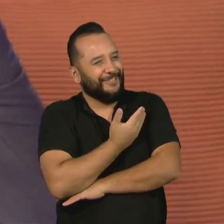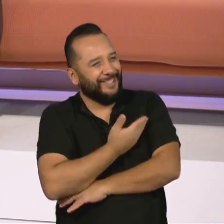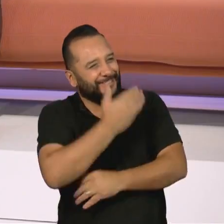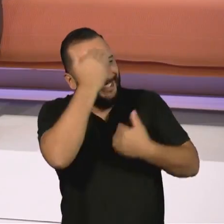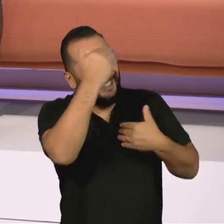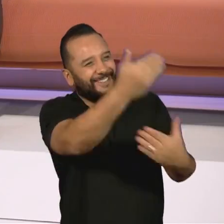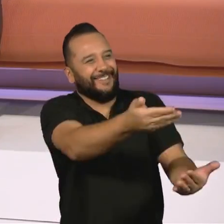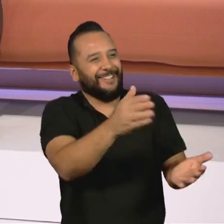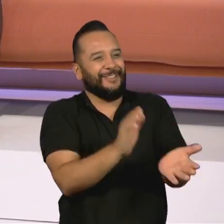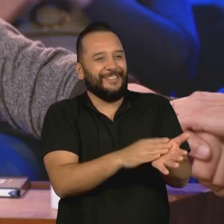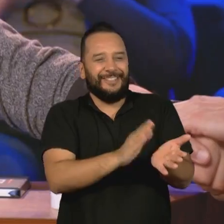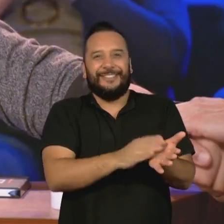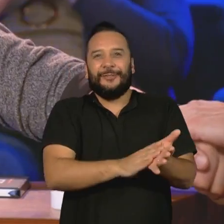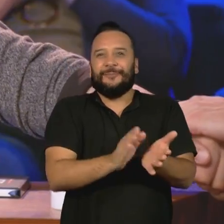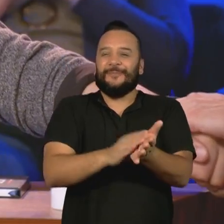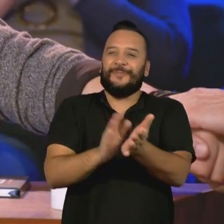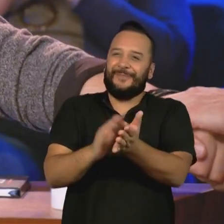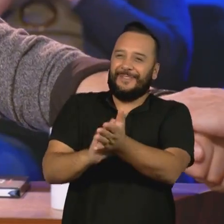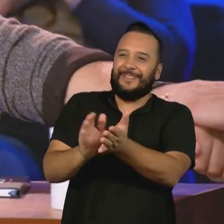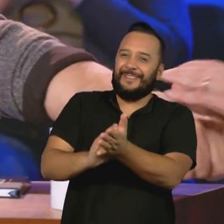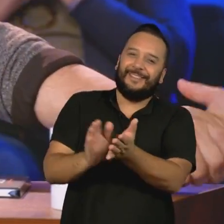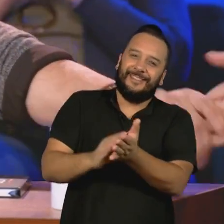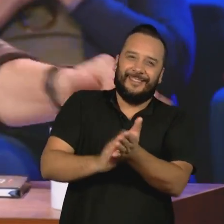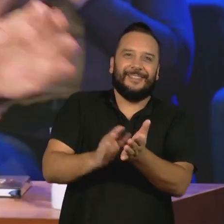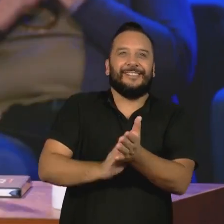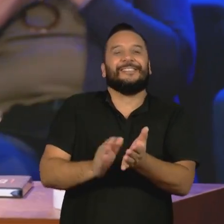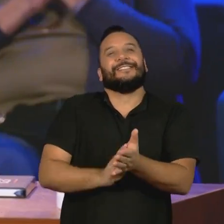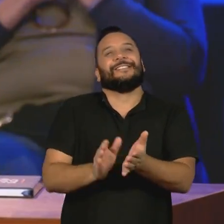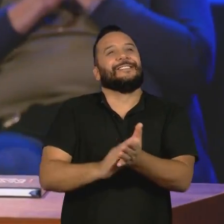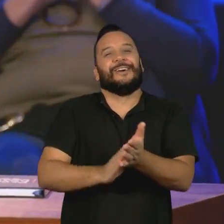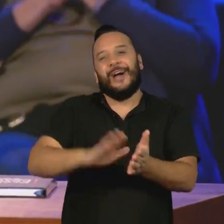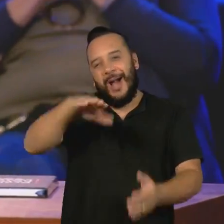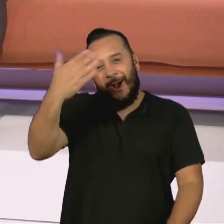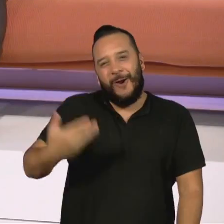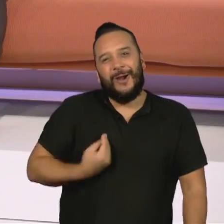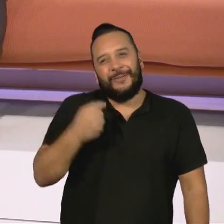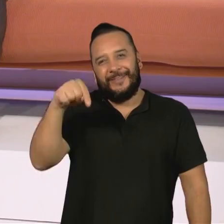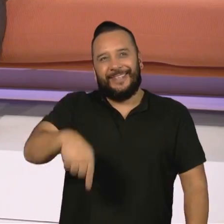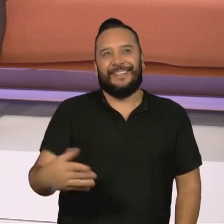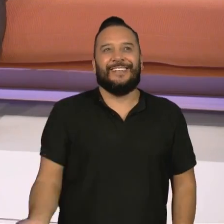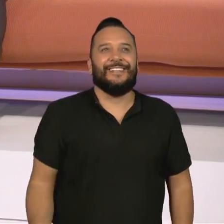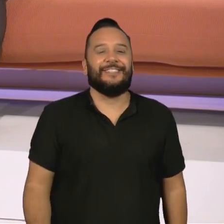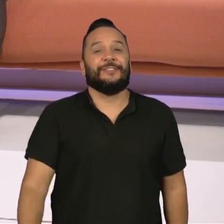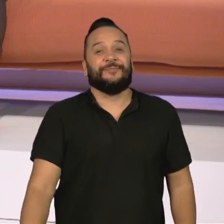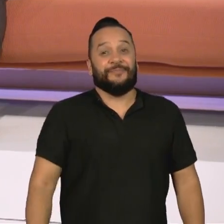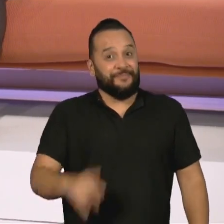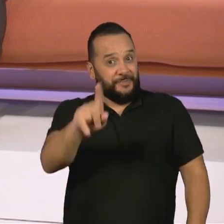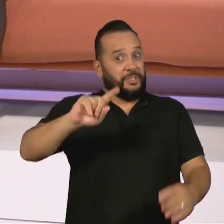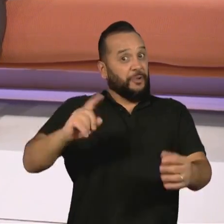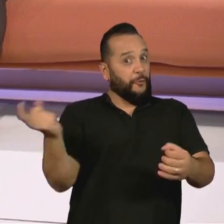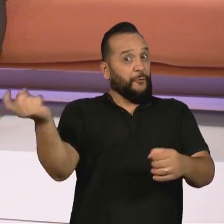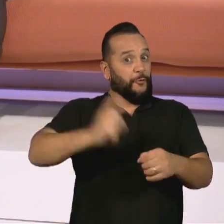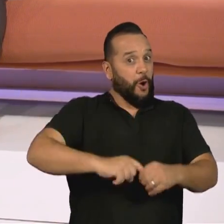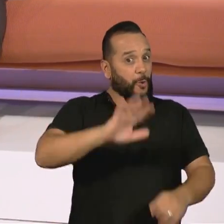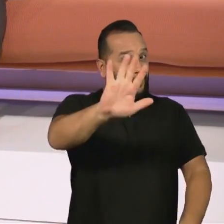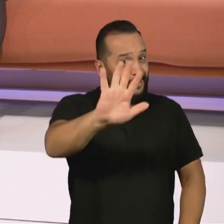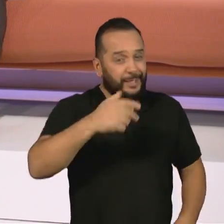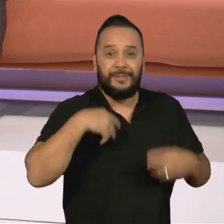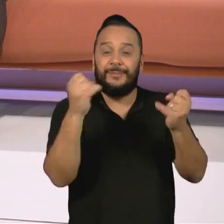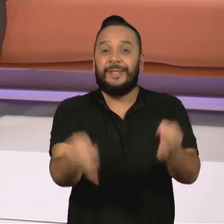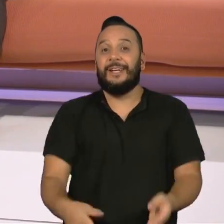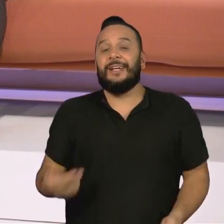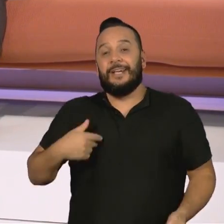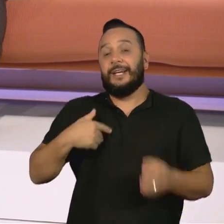Neves. Muito obrigado. Muito obrigado. Uma honra ter você aqui. Daqui a pouco a gente volta falando